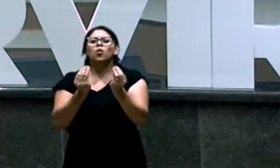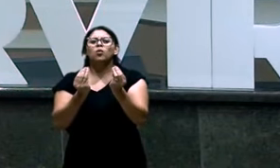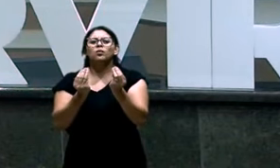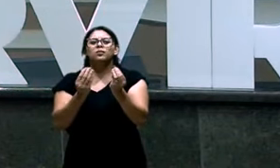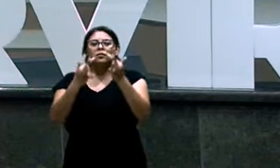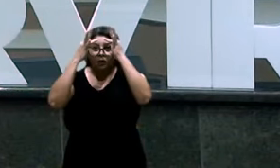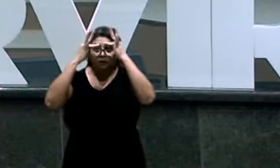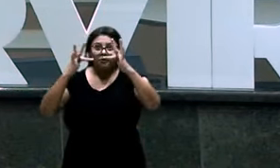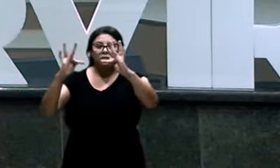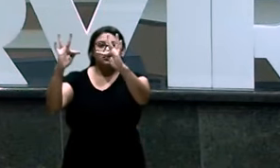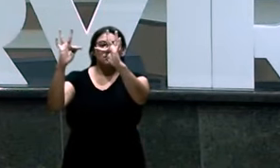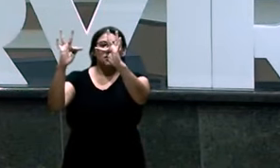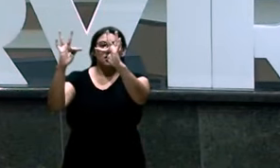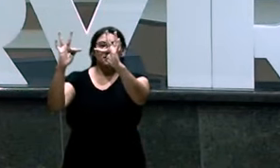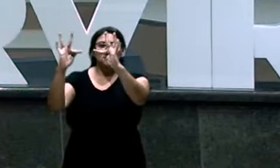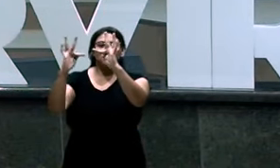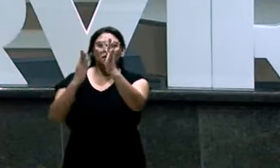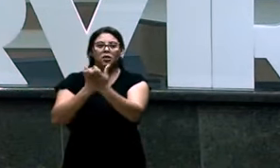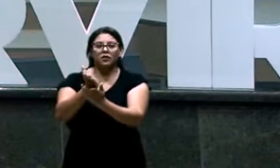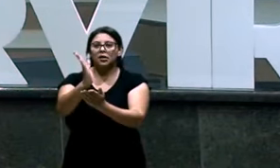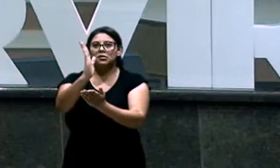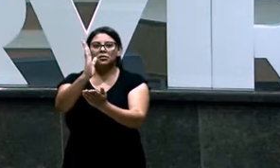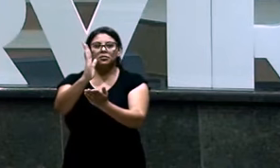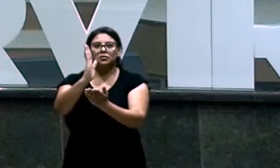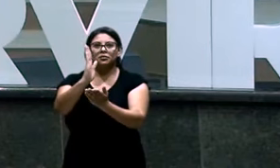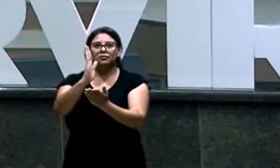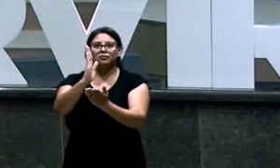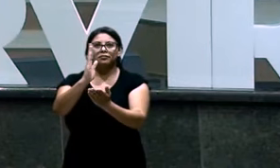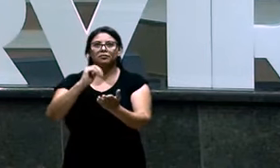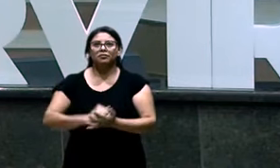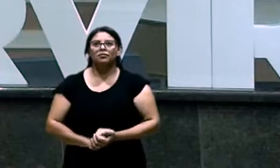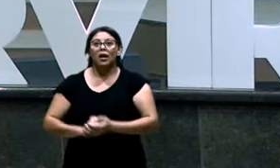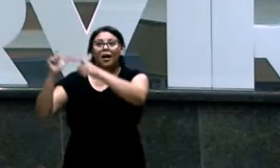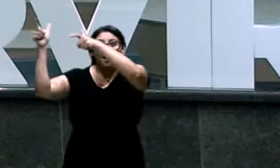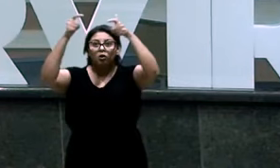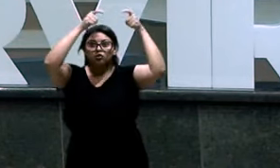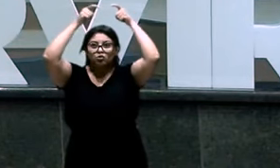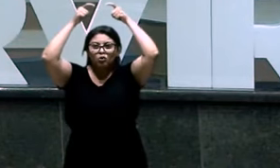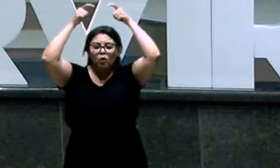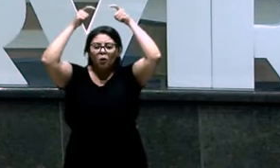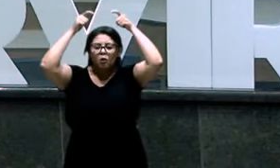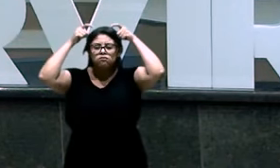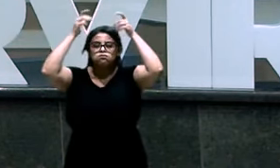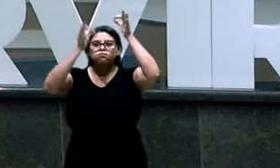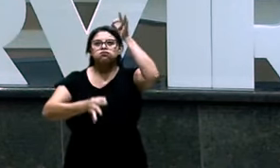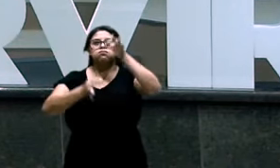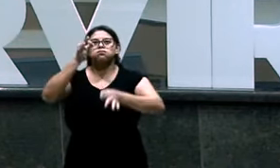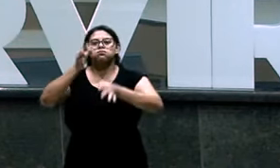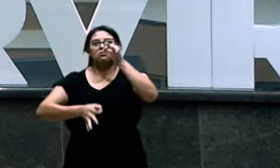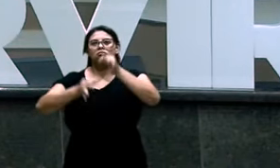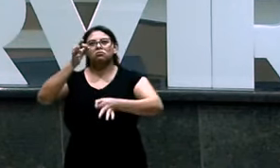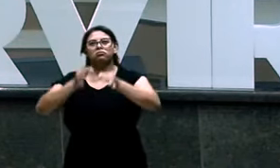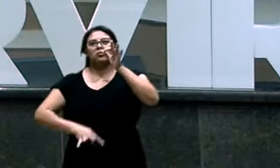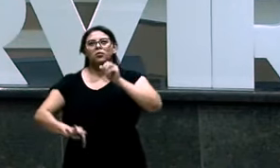2 Timóteo capítulo 4, versos 8. Desde agora, a coroa da justiça. Tiago capítulo